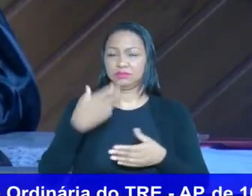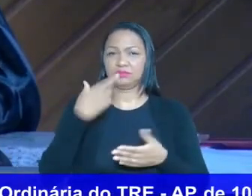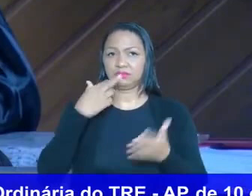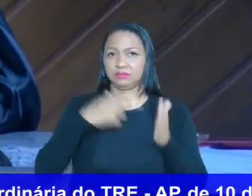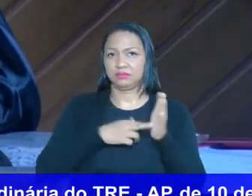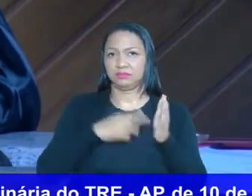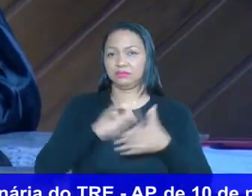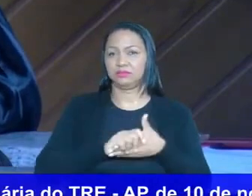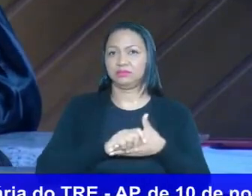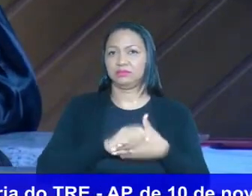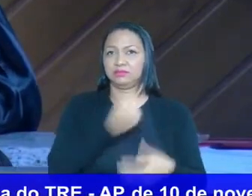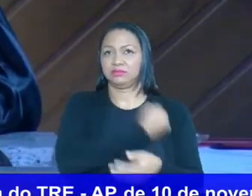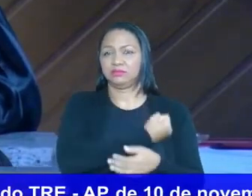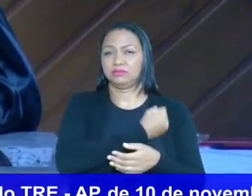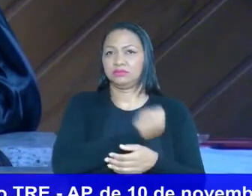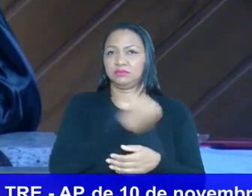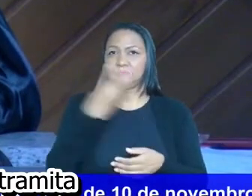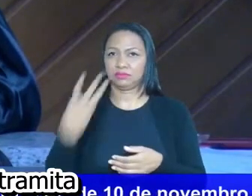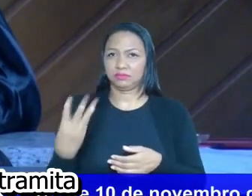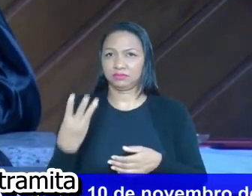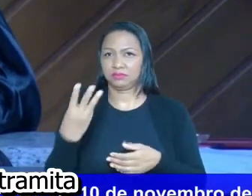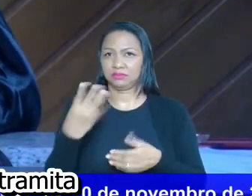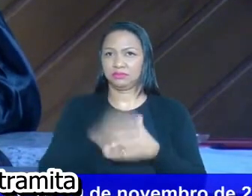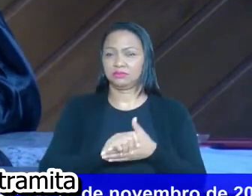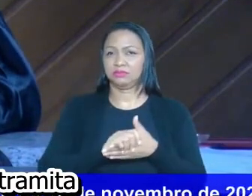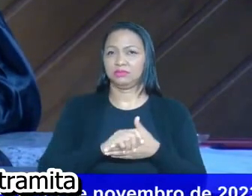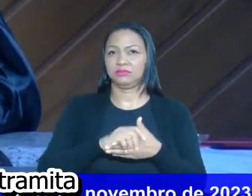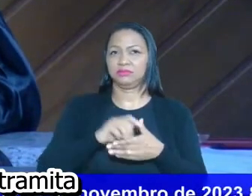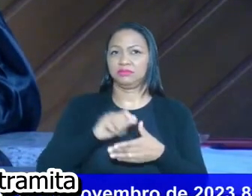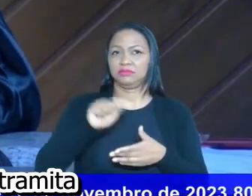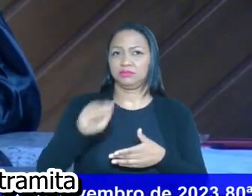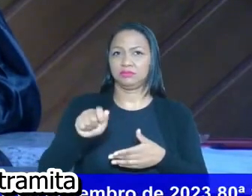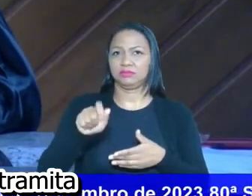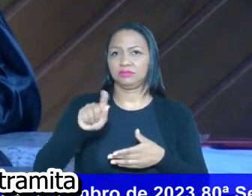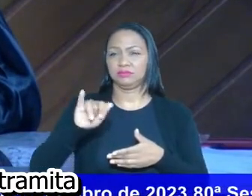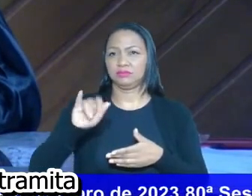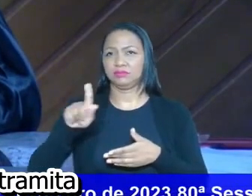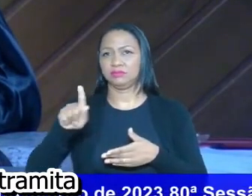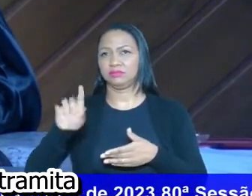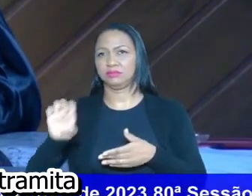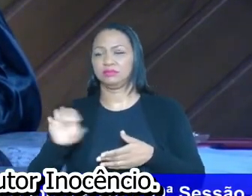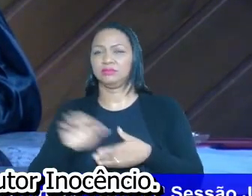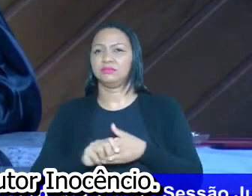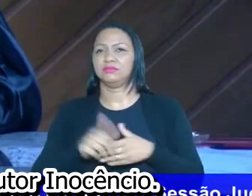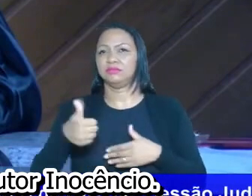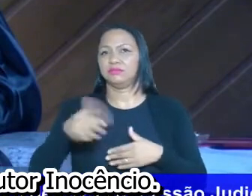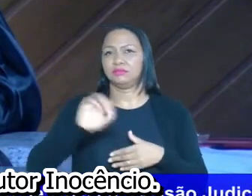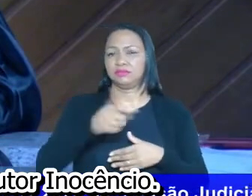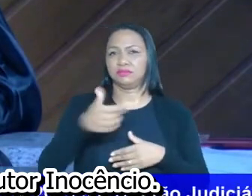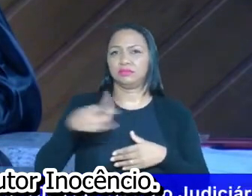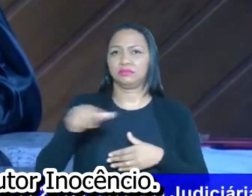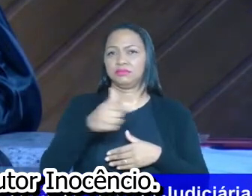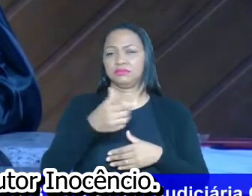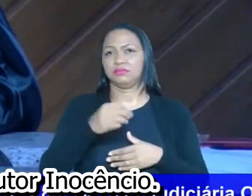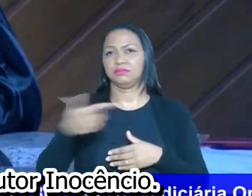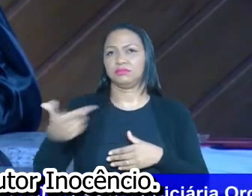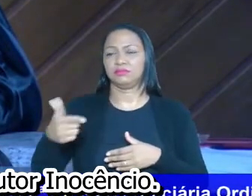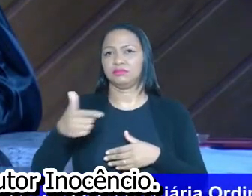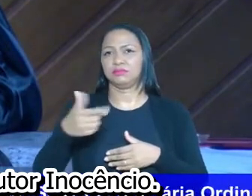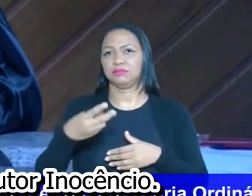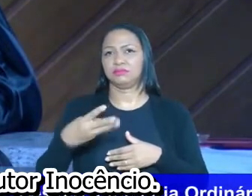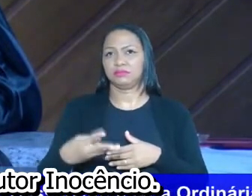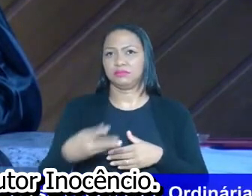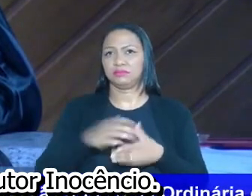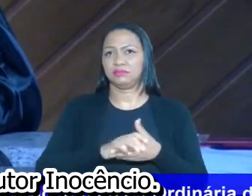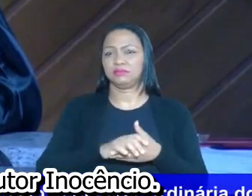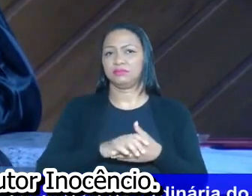relator. São o item 3, a AIME número 10 de 2023, um processo que tramita em